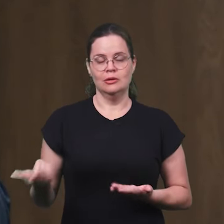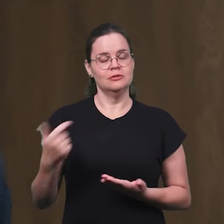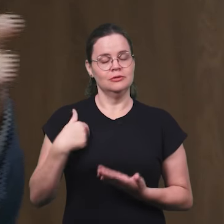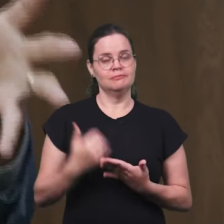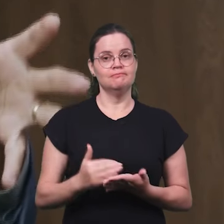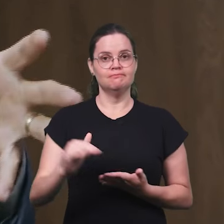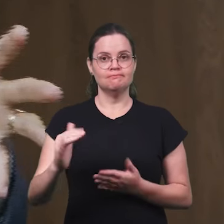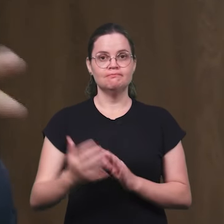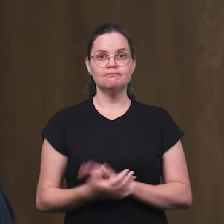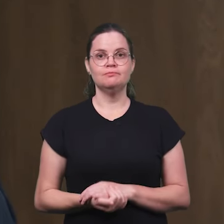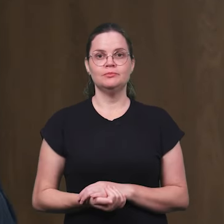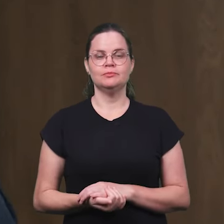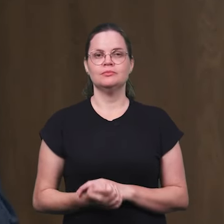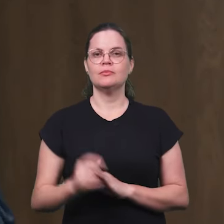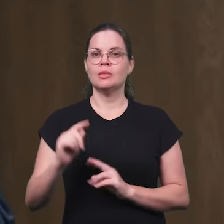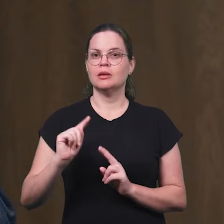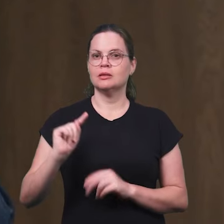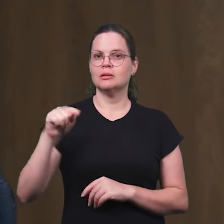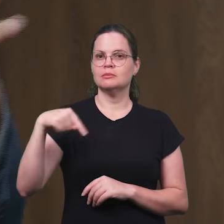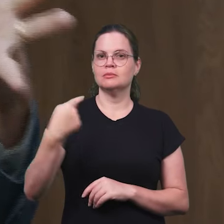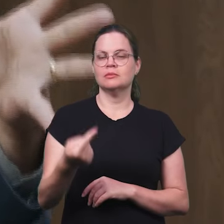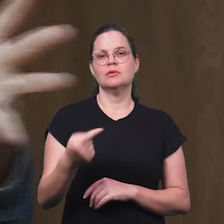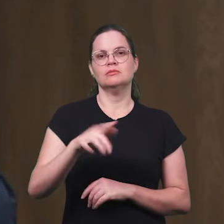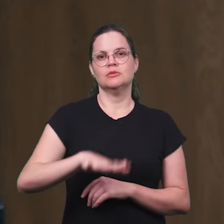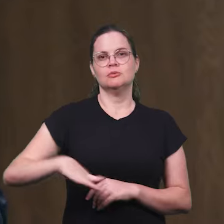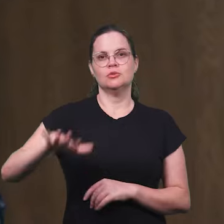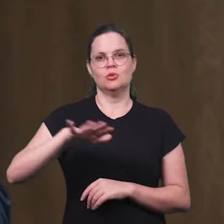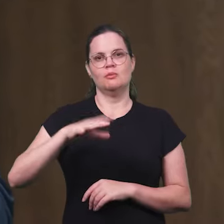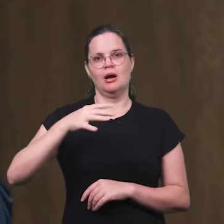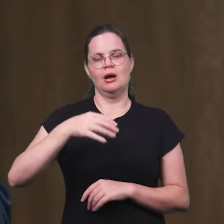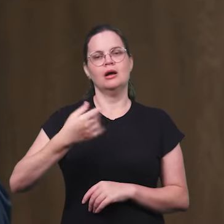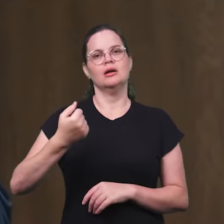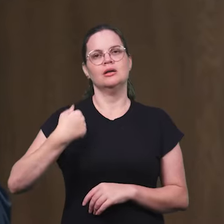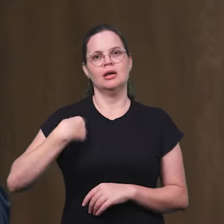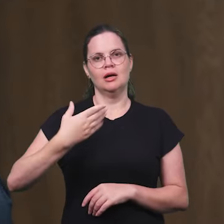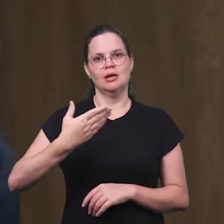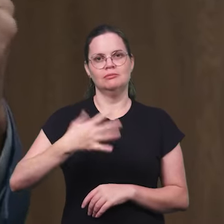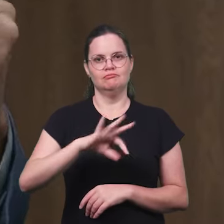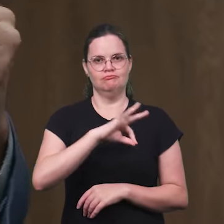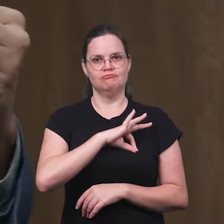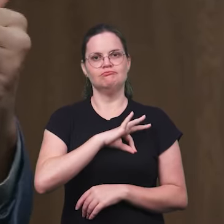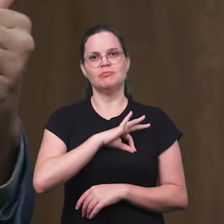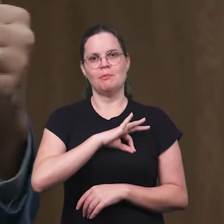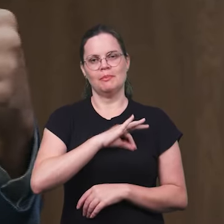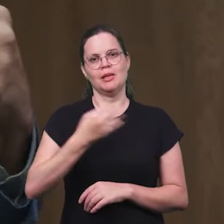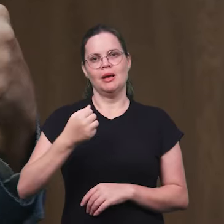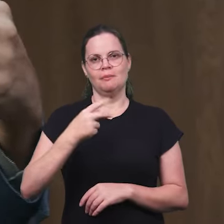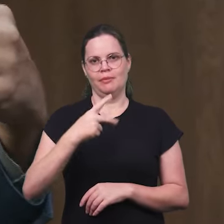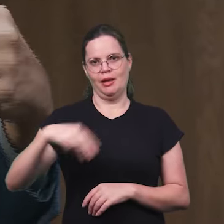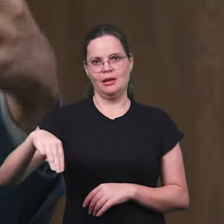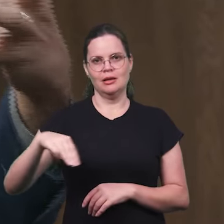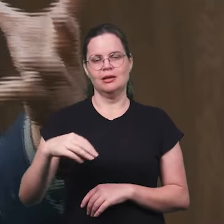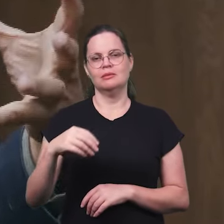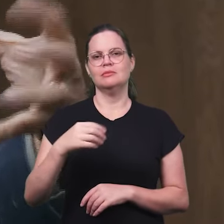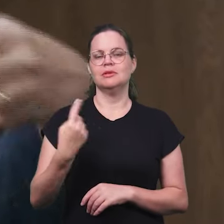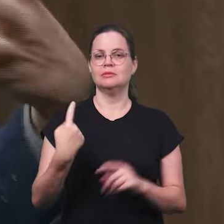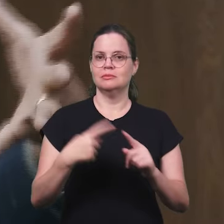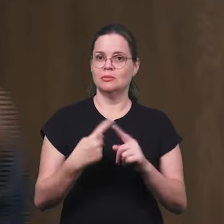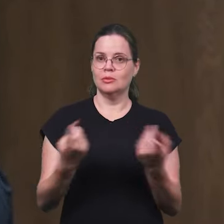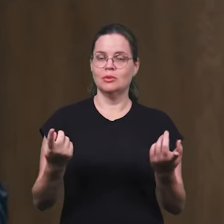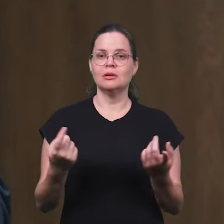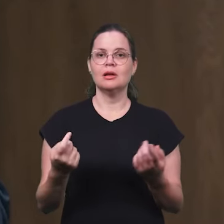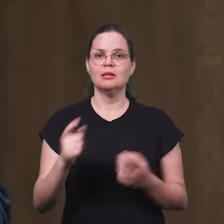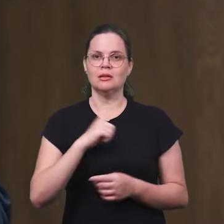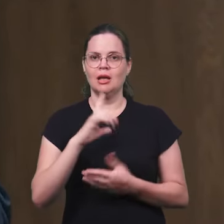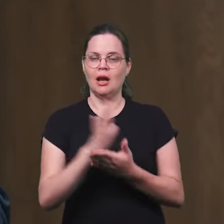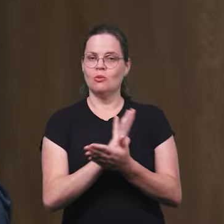área militar, que inclusive eu recomendo muito para os jovens, né? Porque você tem concursos que você já pode fazer, por exemplo, com 14,